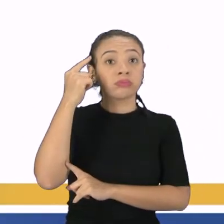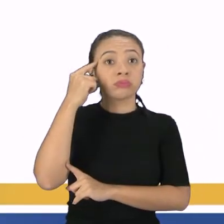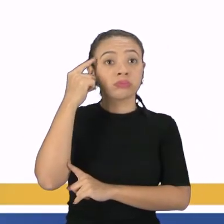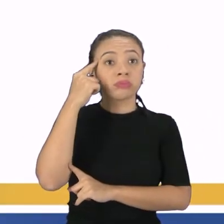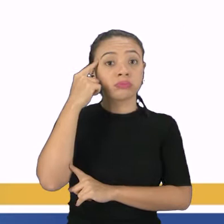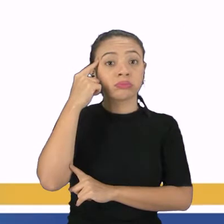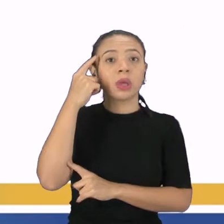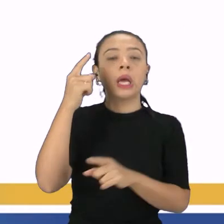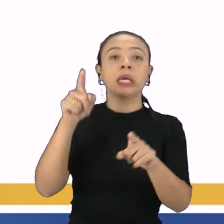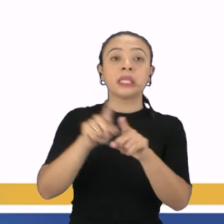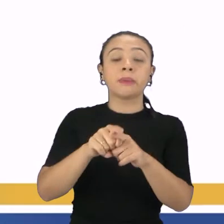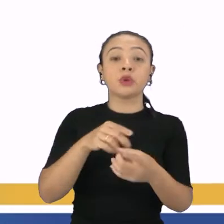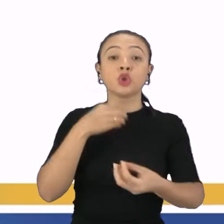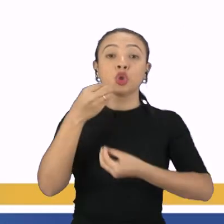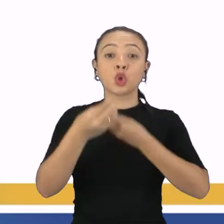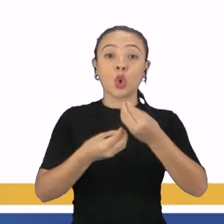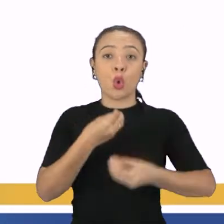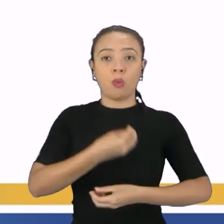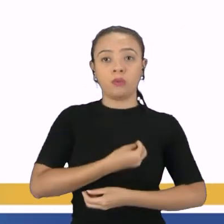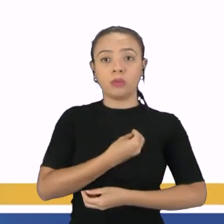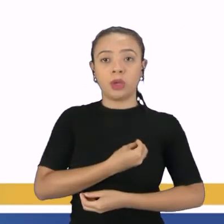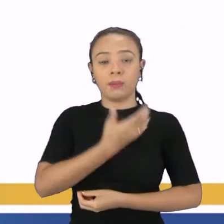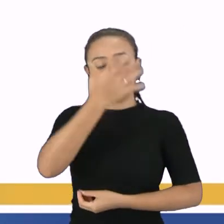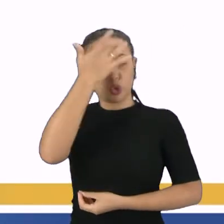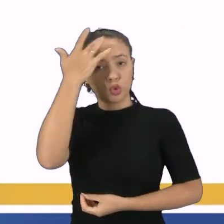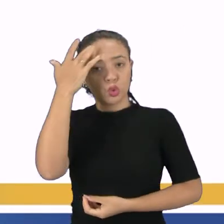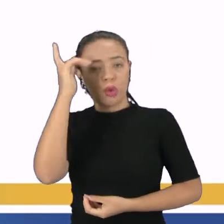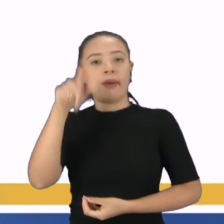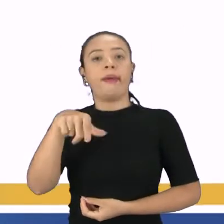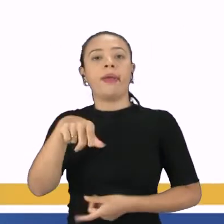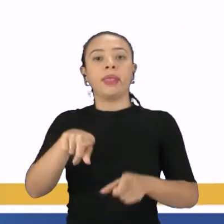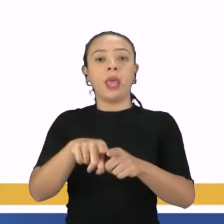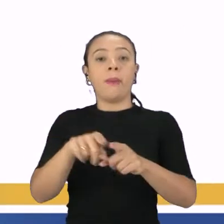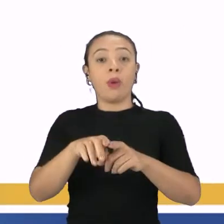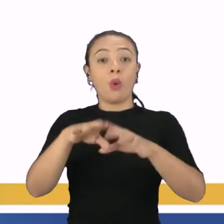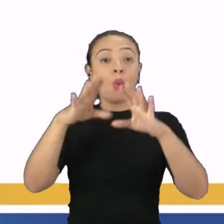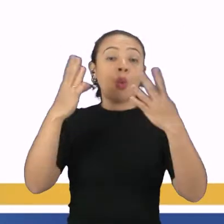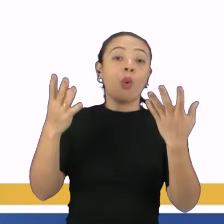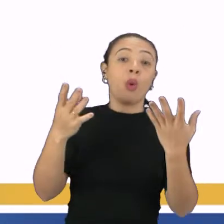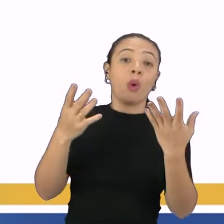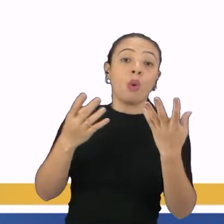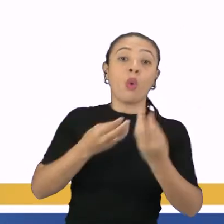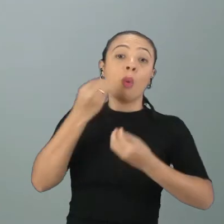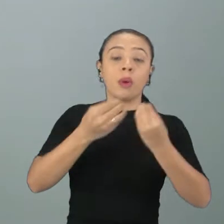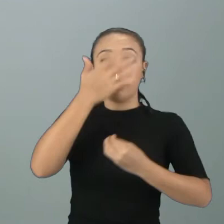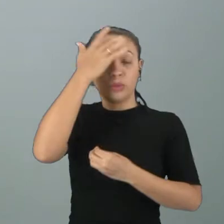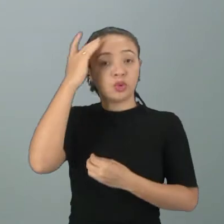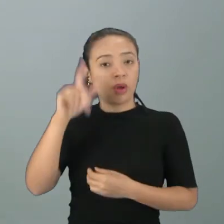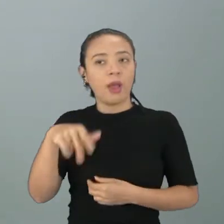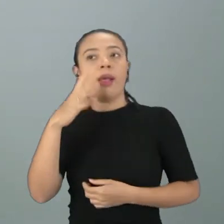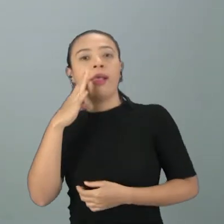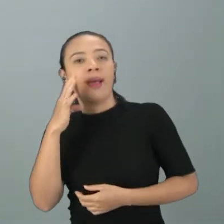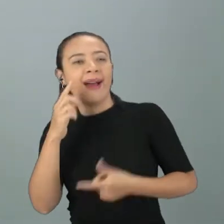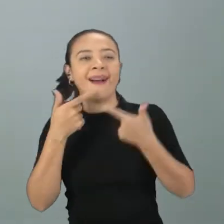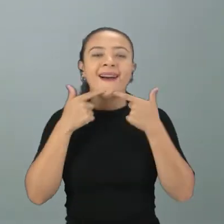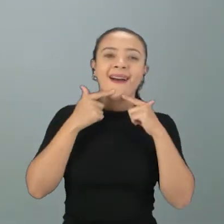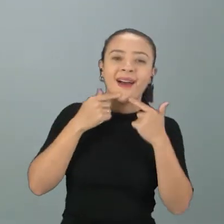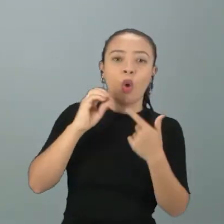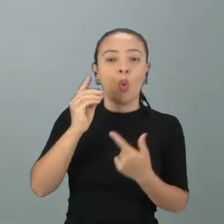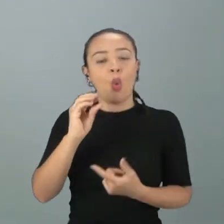e comportamentais, como personalidade, caráter e humor. Observe a última